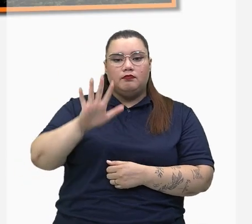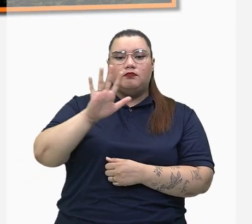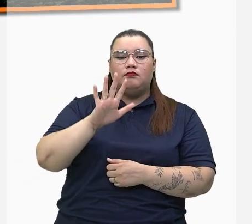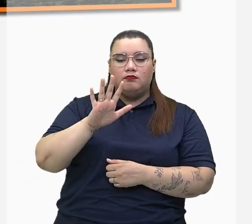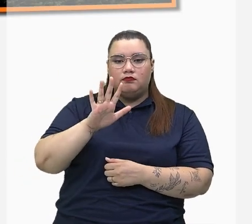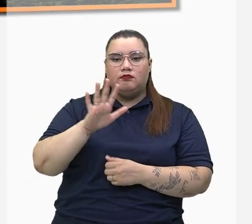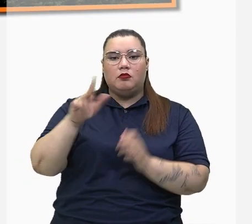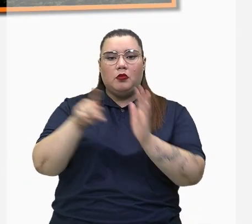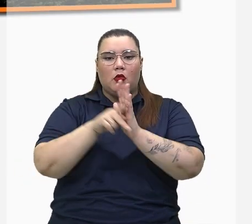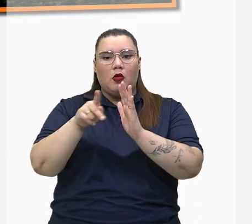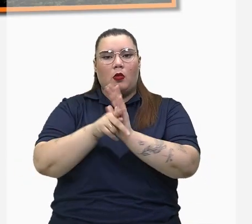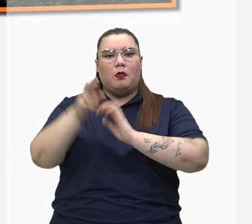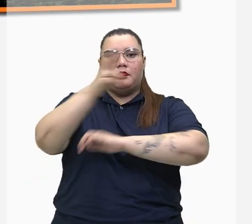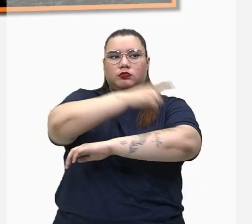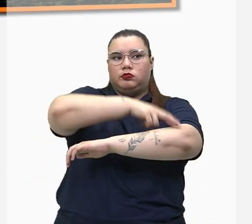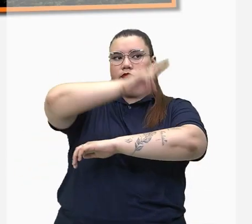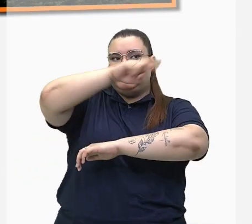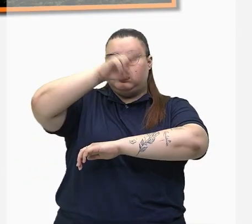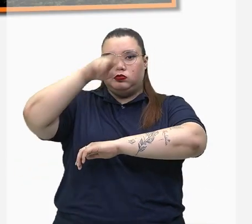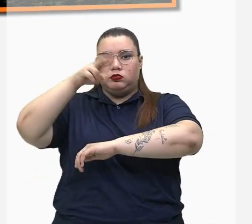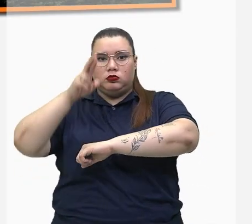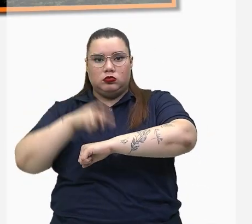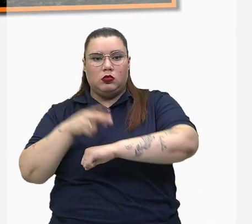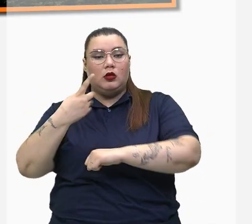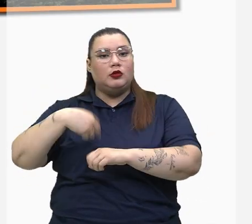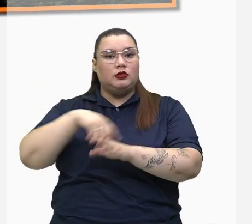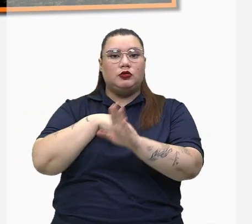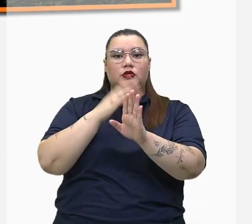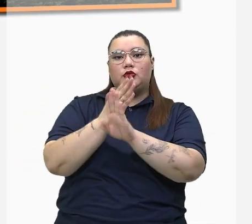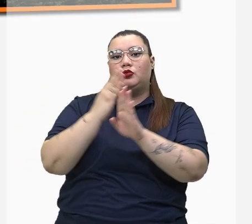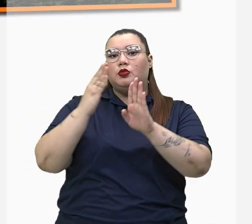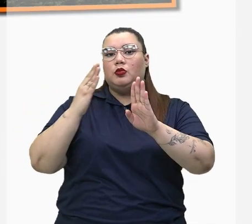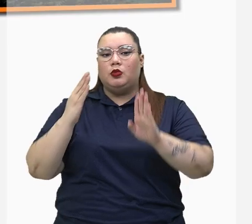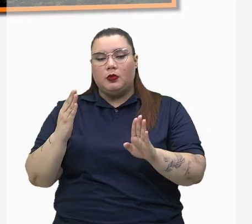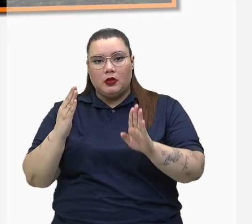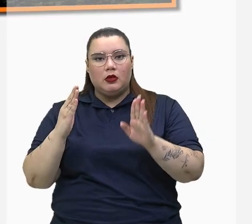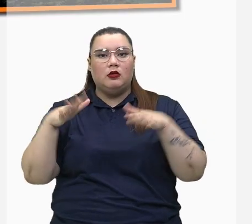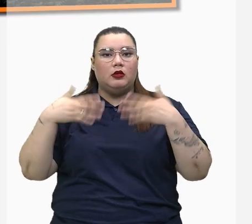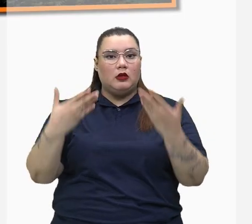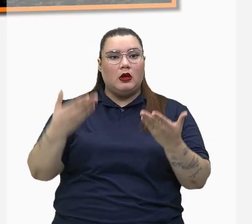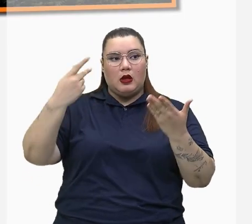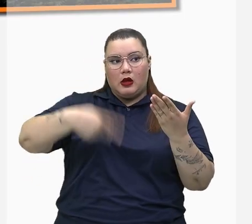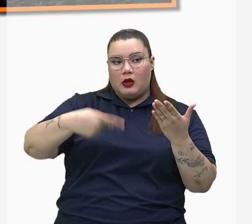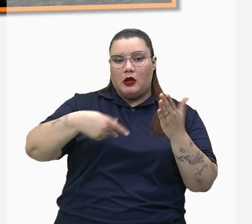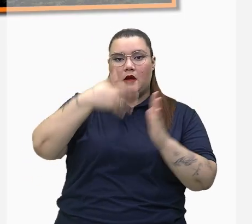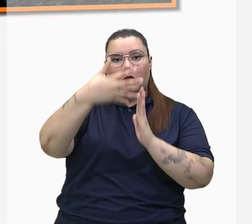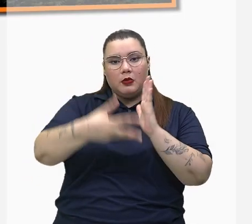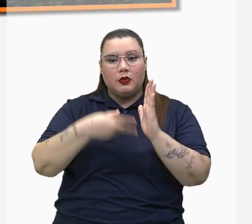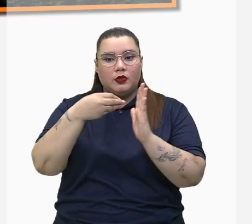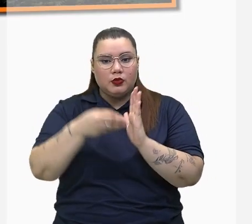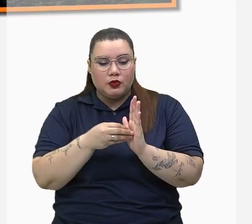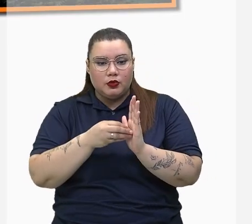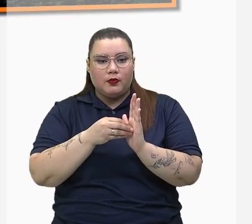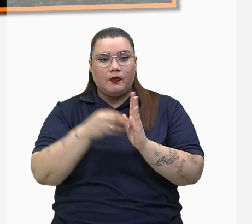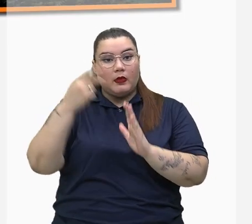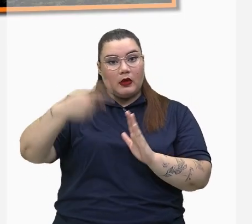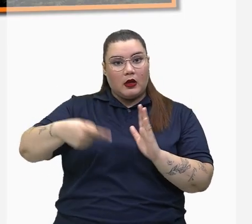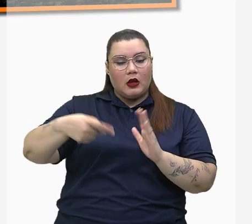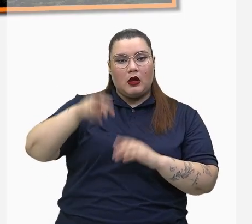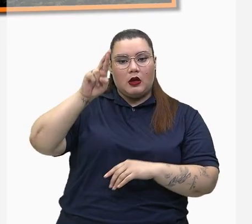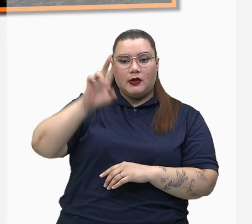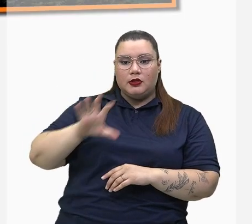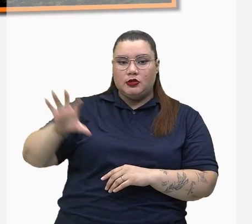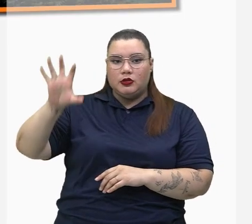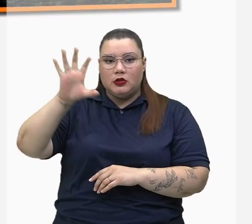unidades do relevo, né, que nós vamos encontrar na Amazônia. A nossa região ela